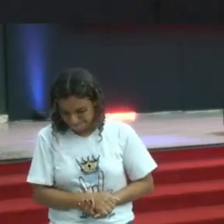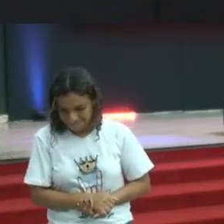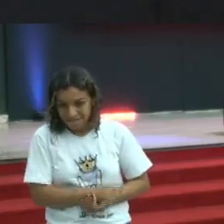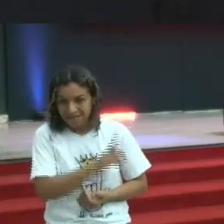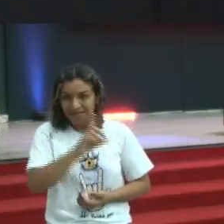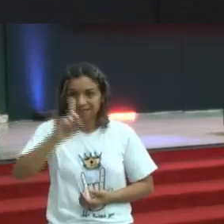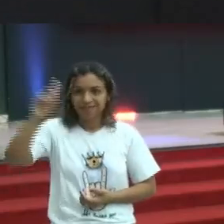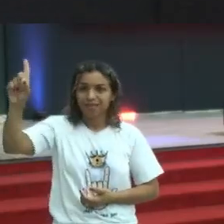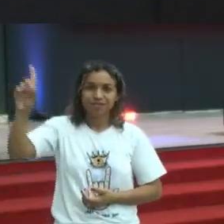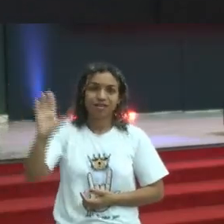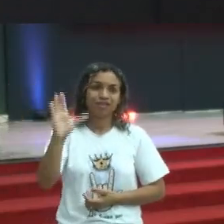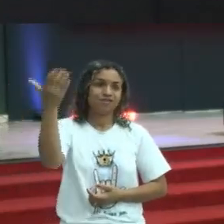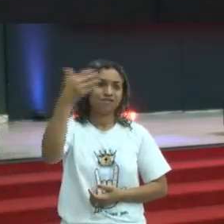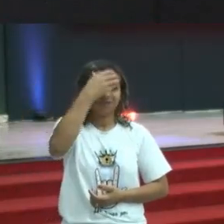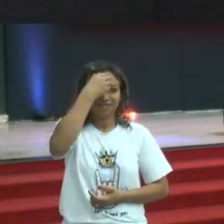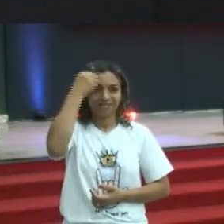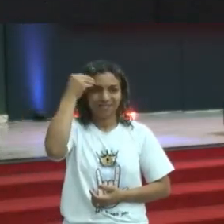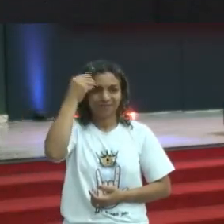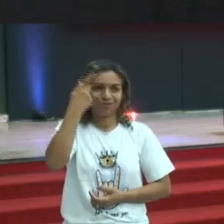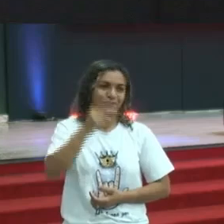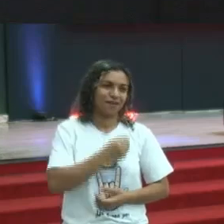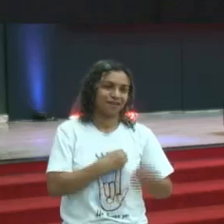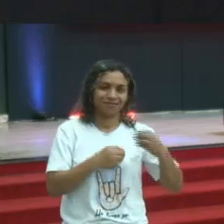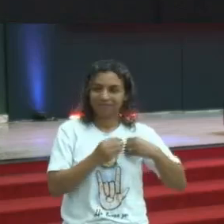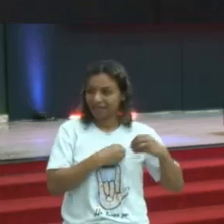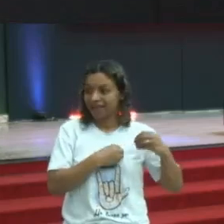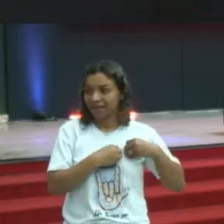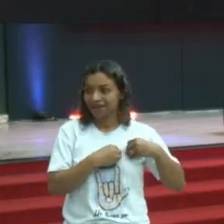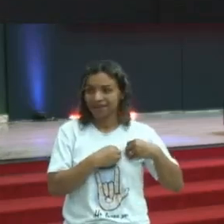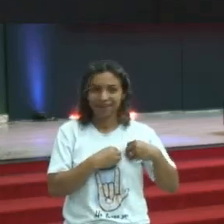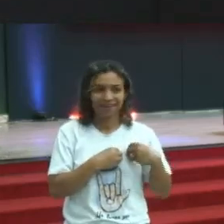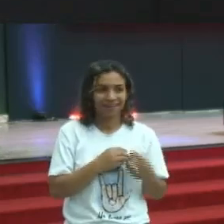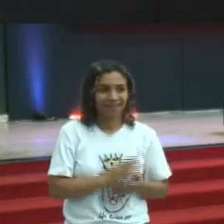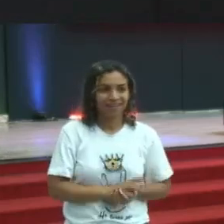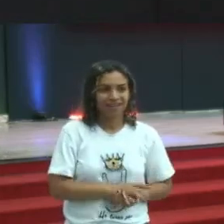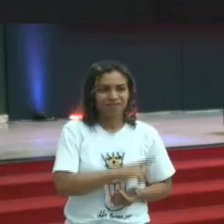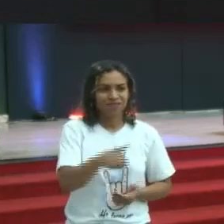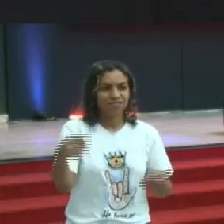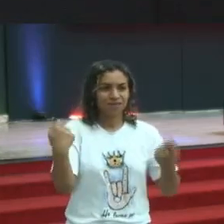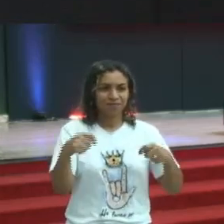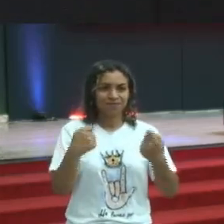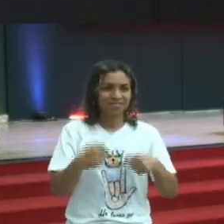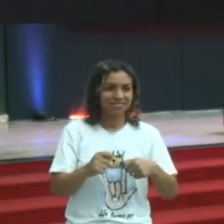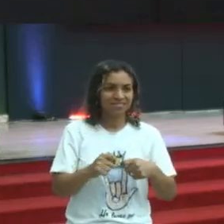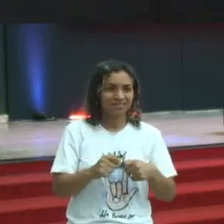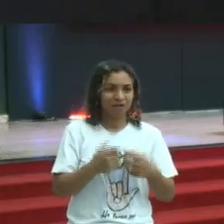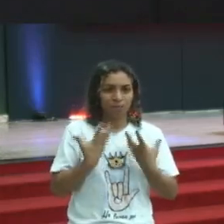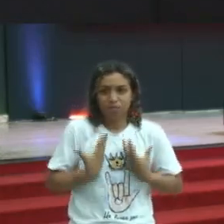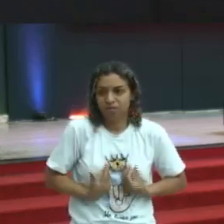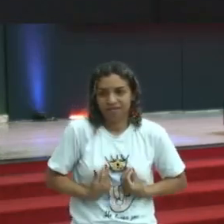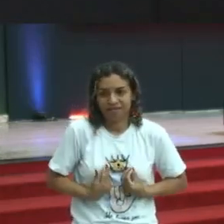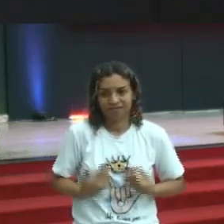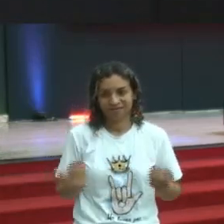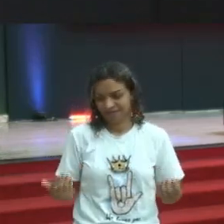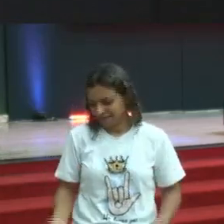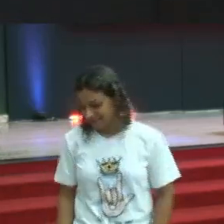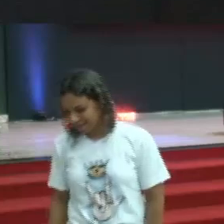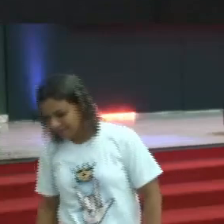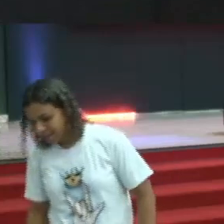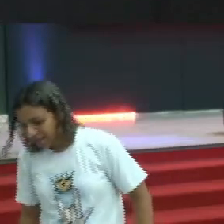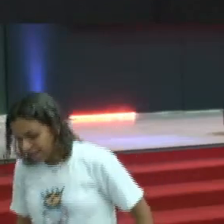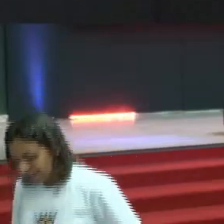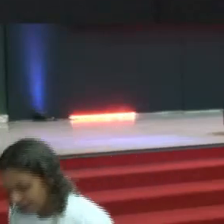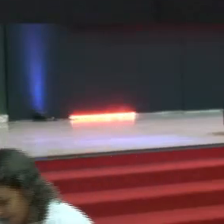Deus decidiu esquecer o seu pecado. Você não precisa ter um peso hoje à noite.